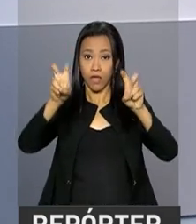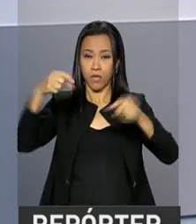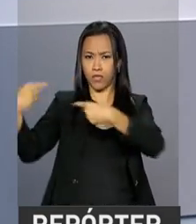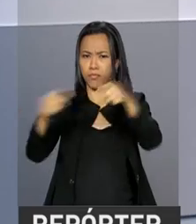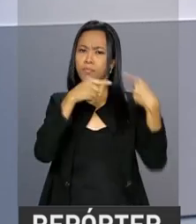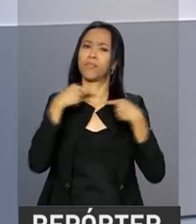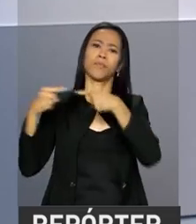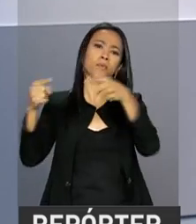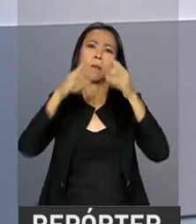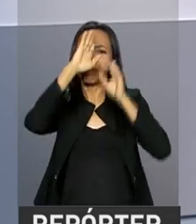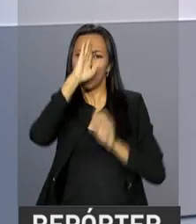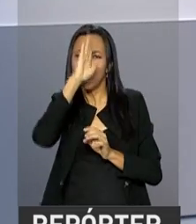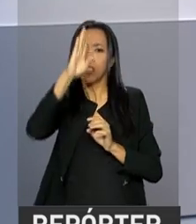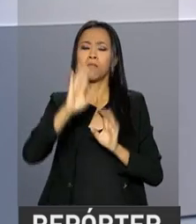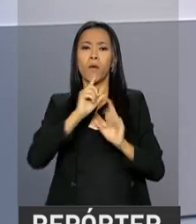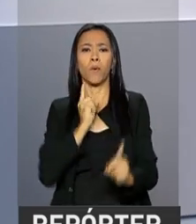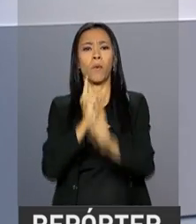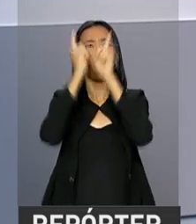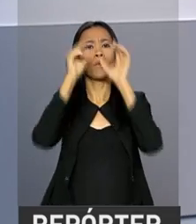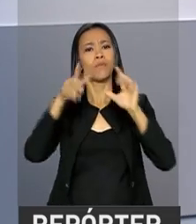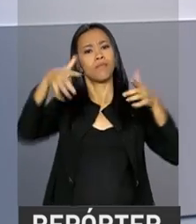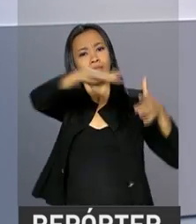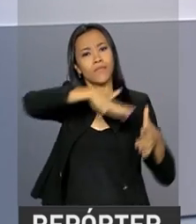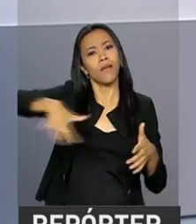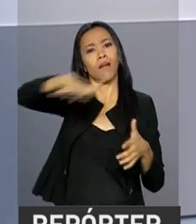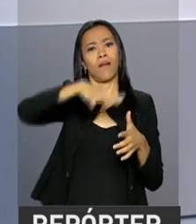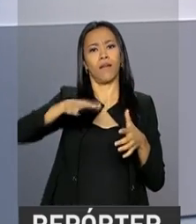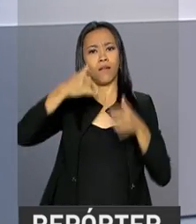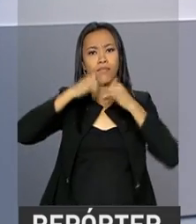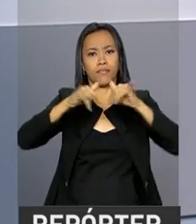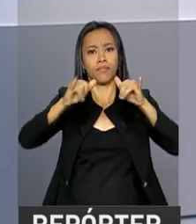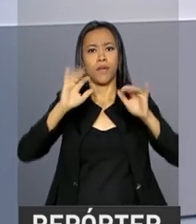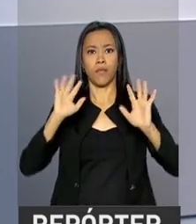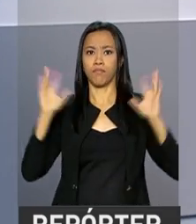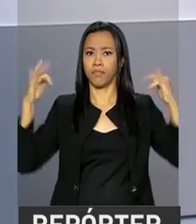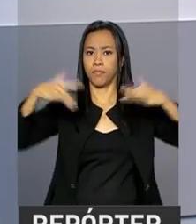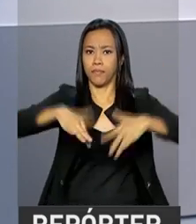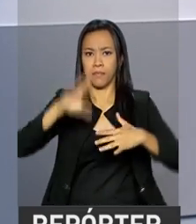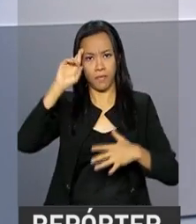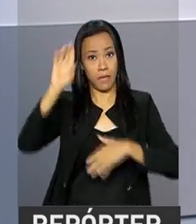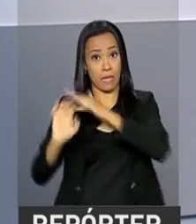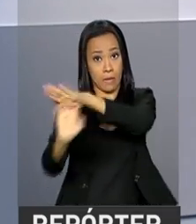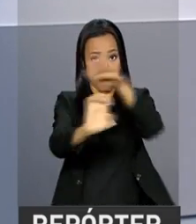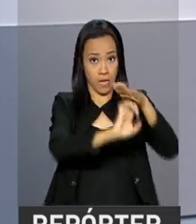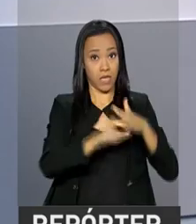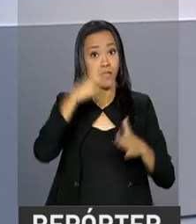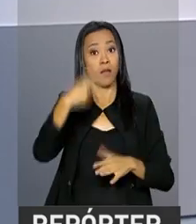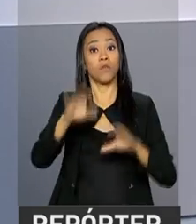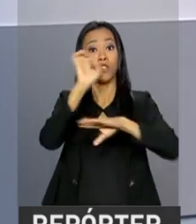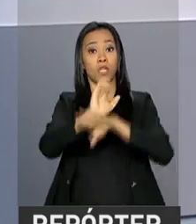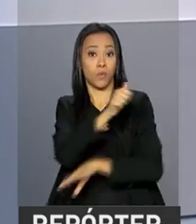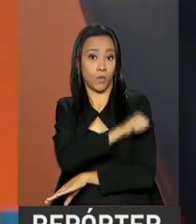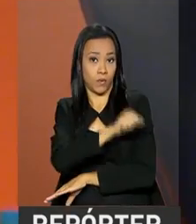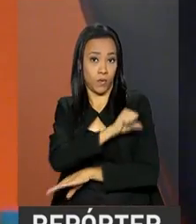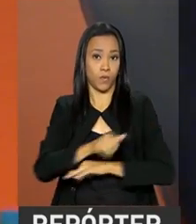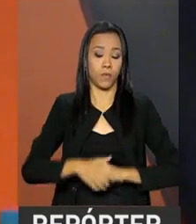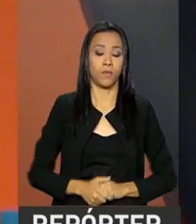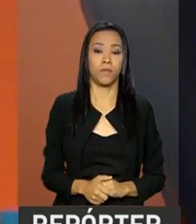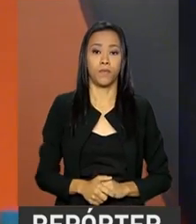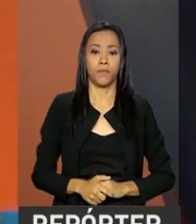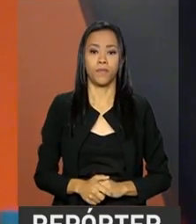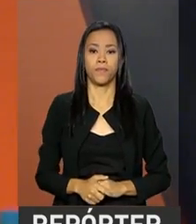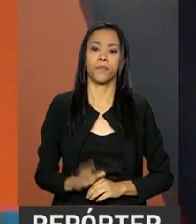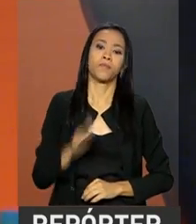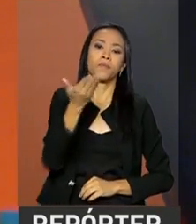no principal evento do setor elétrico do país, que reuniu empresários e autoridades no Rio de Janeiro.